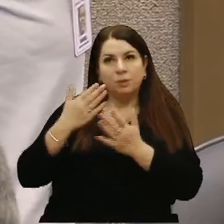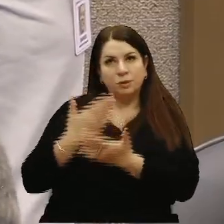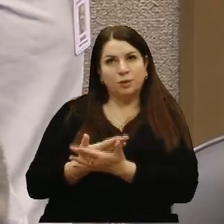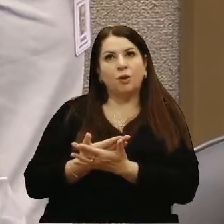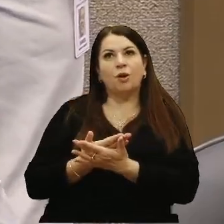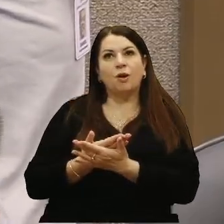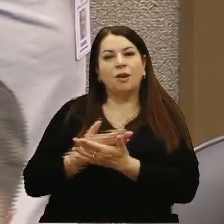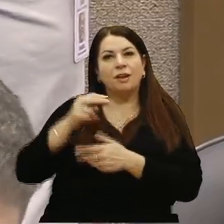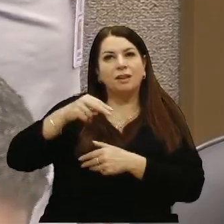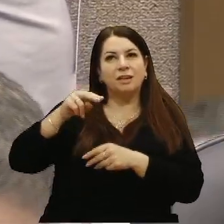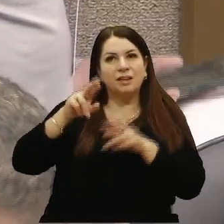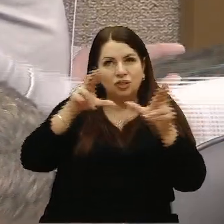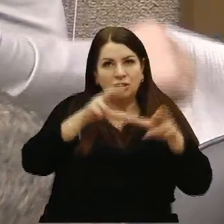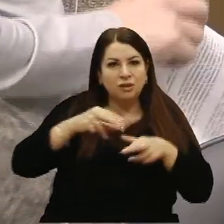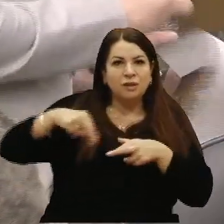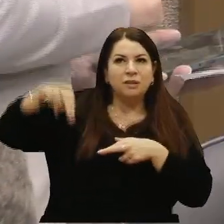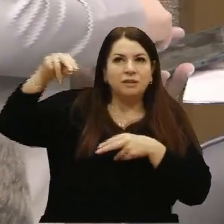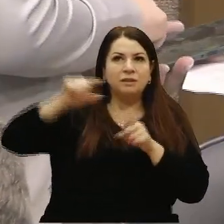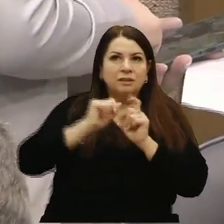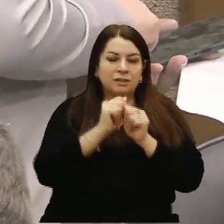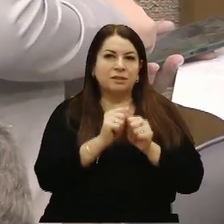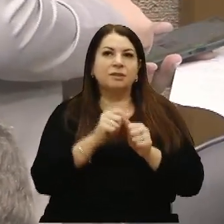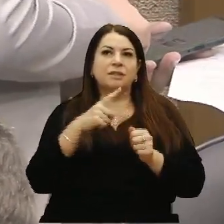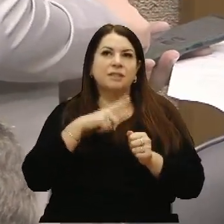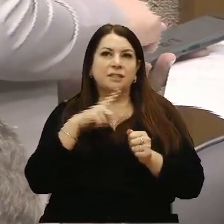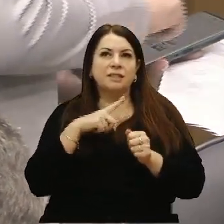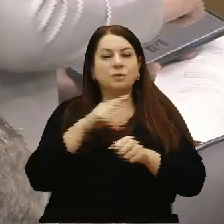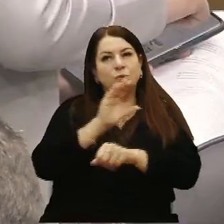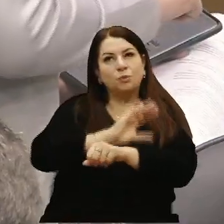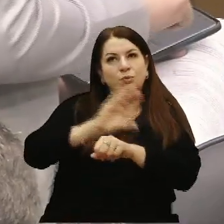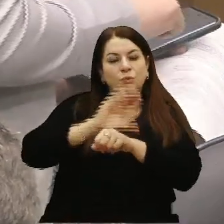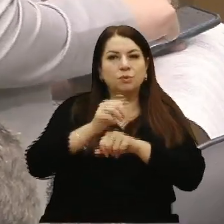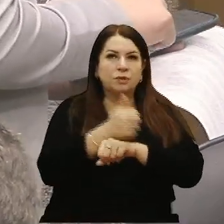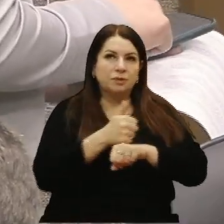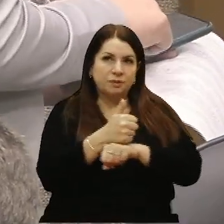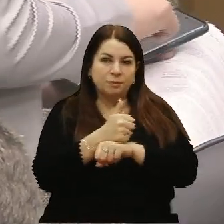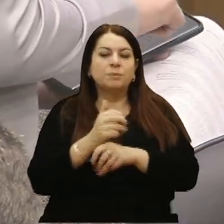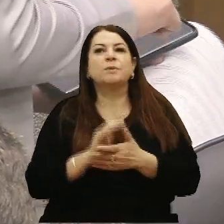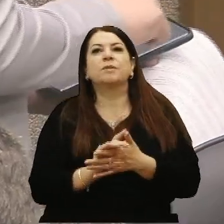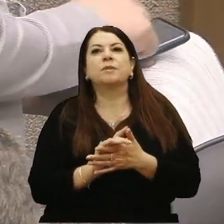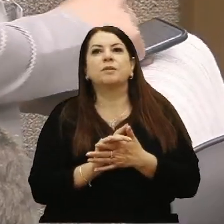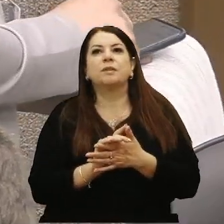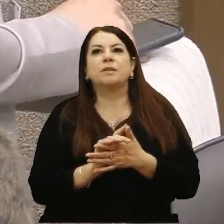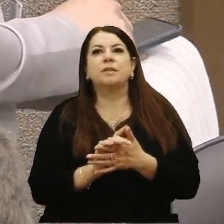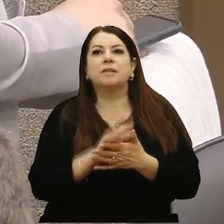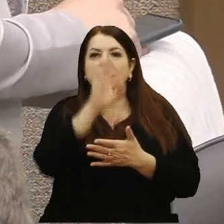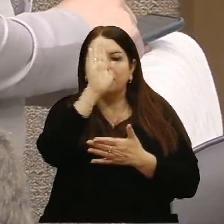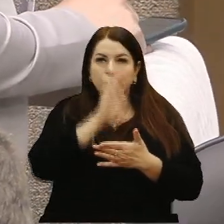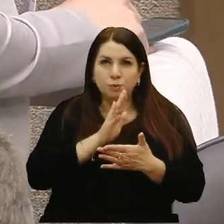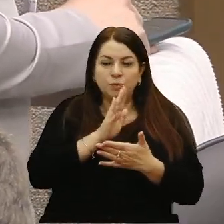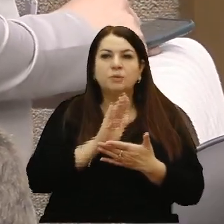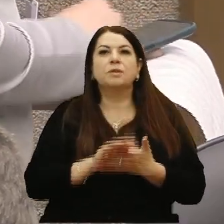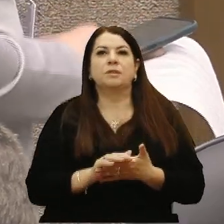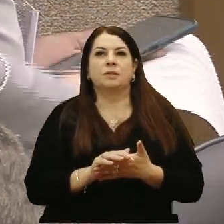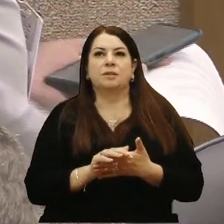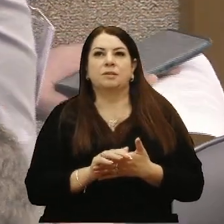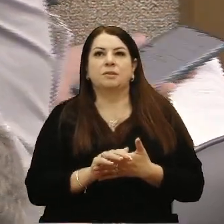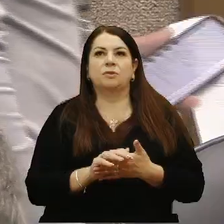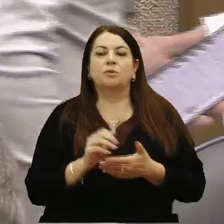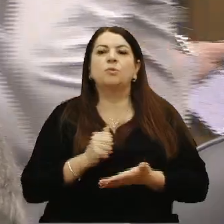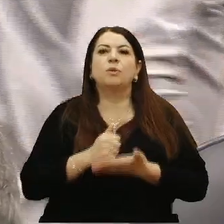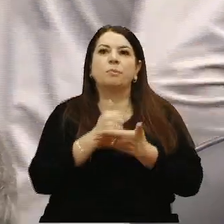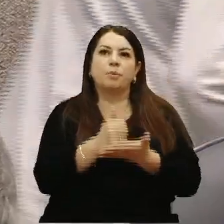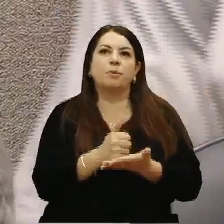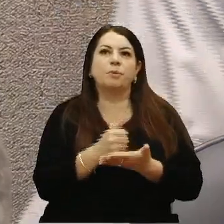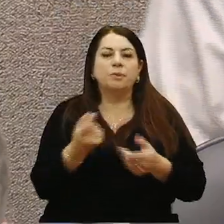região norte para que tenhamos cursos profissionalizantes gratuitos, com apoio,